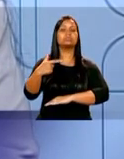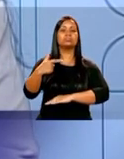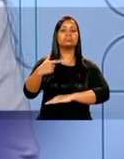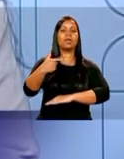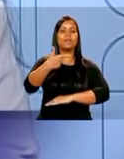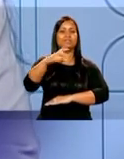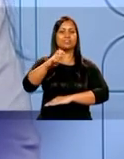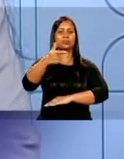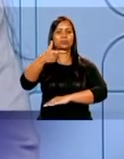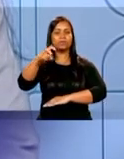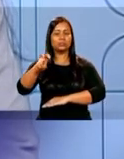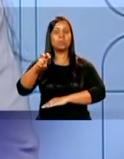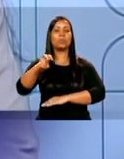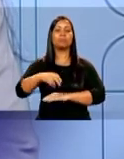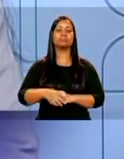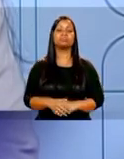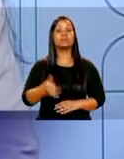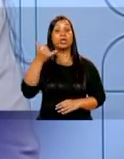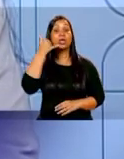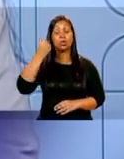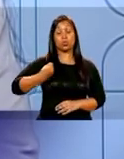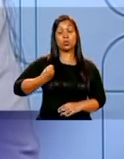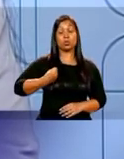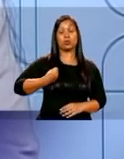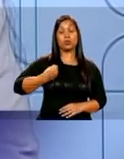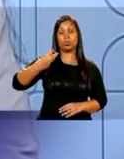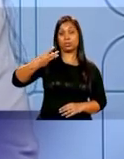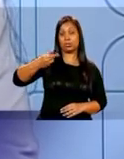no Jardim Maracanã, e o telefone é o